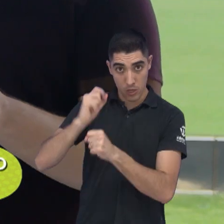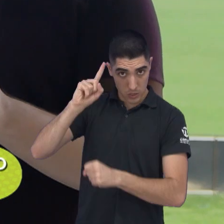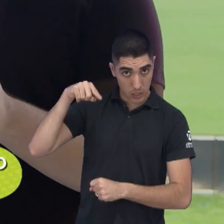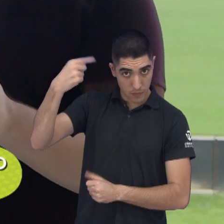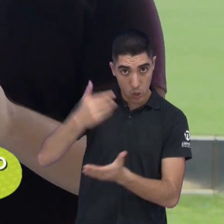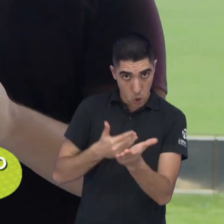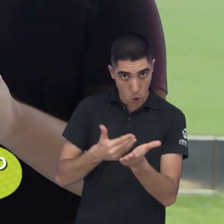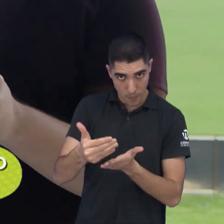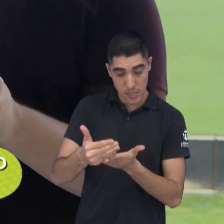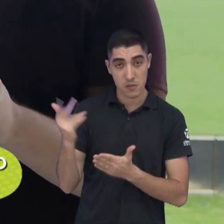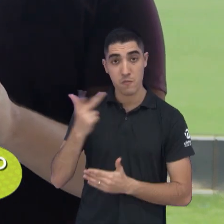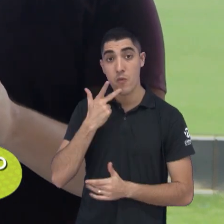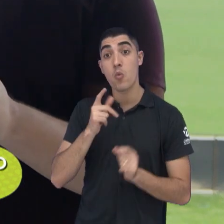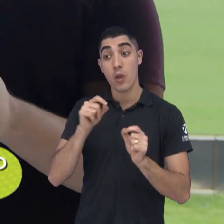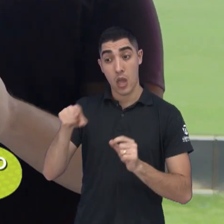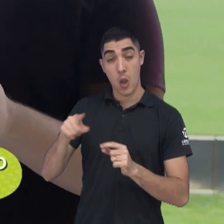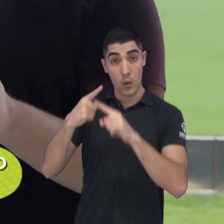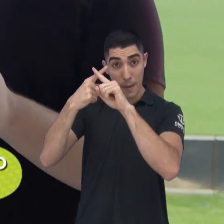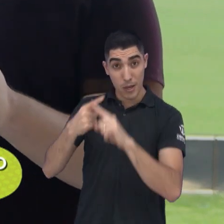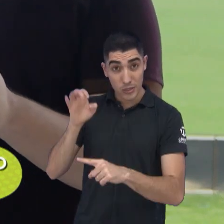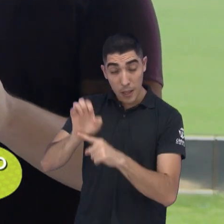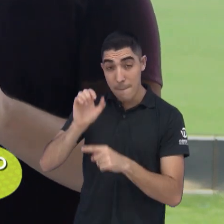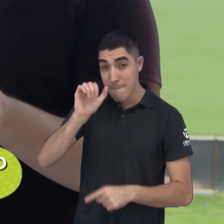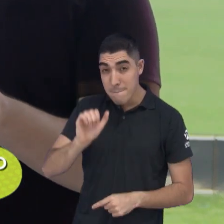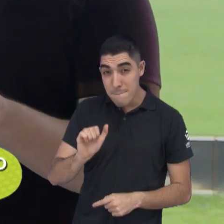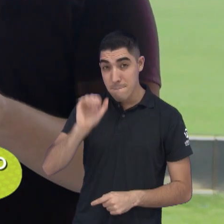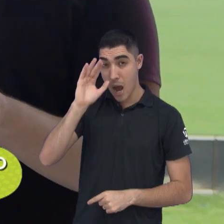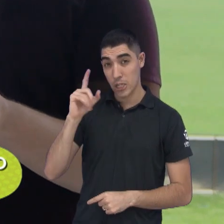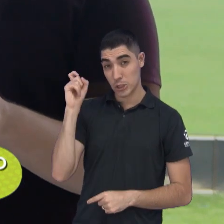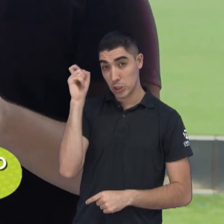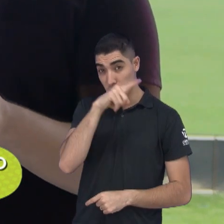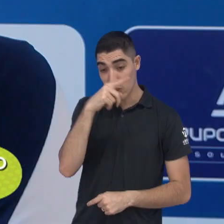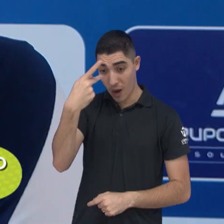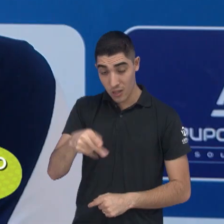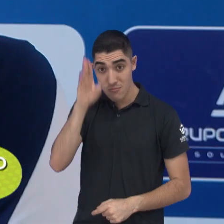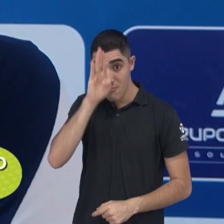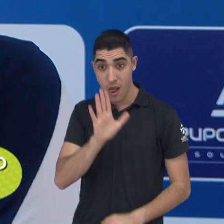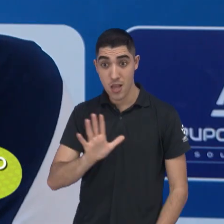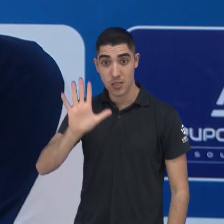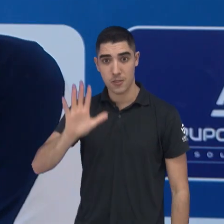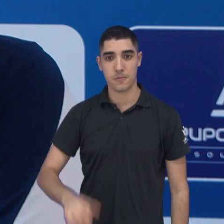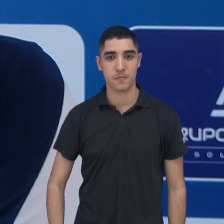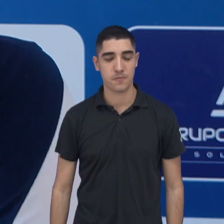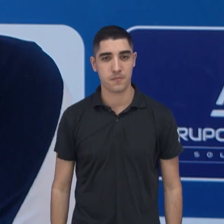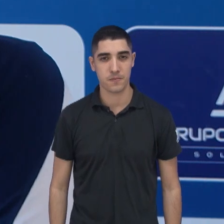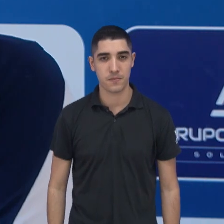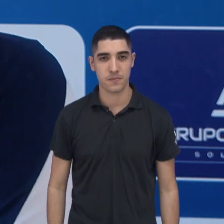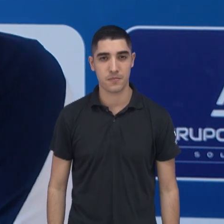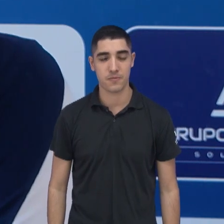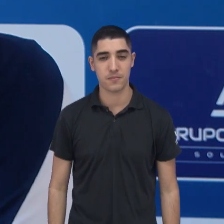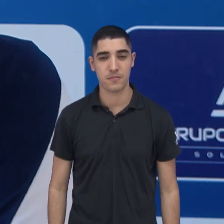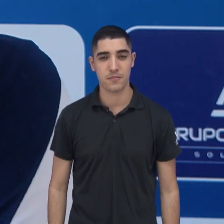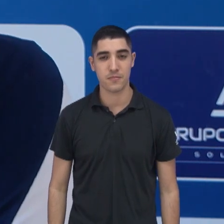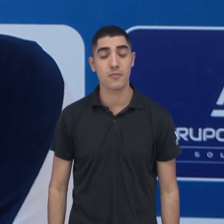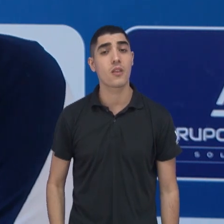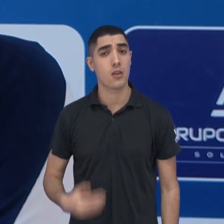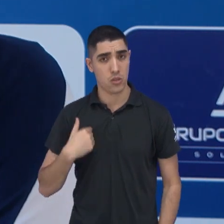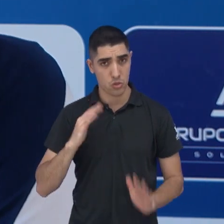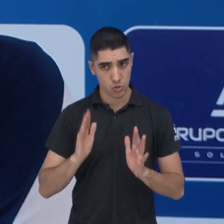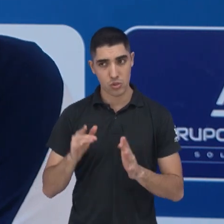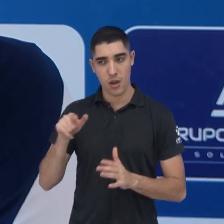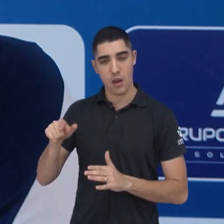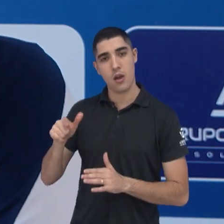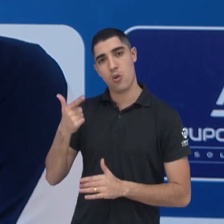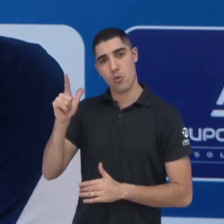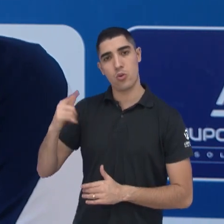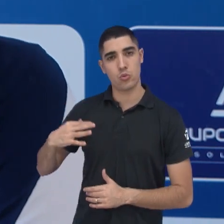como um dos campeonatos estaduais mais difíceis do país. Eu já disputei pelo comercial 2